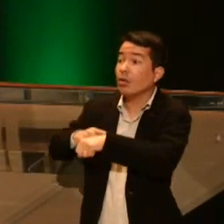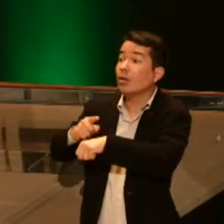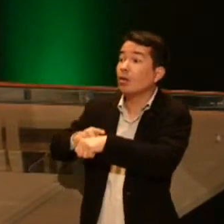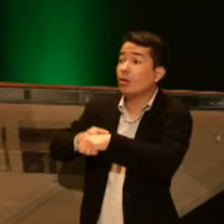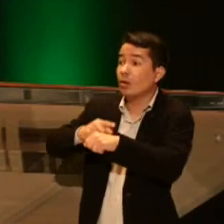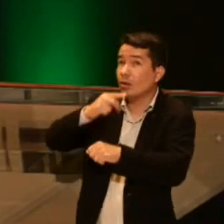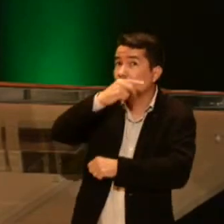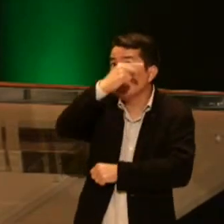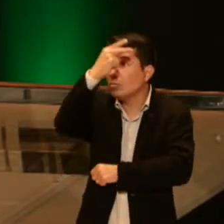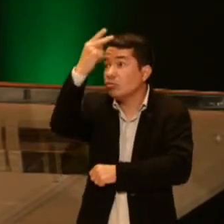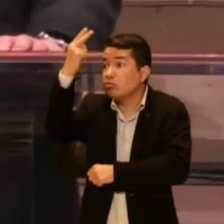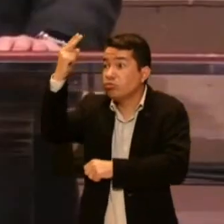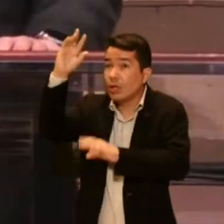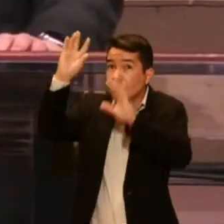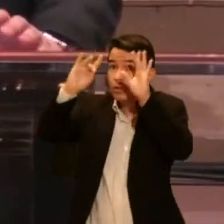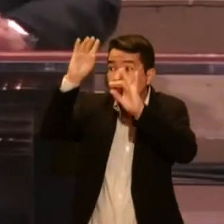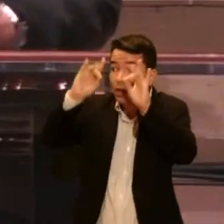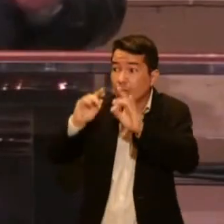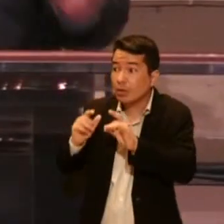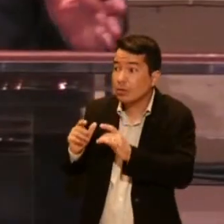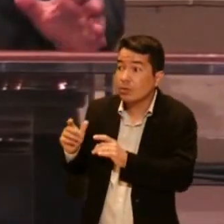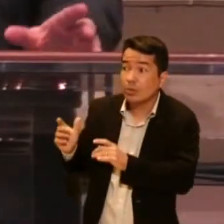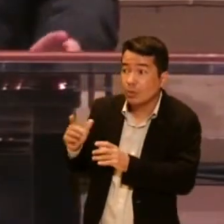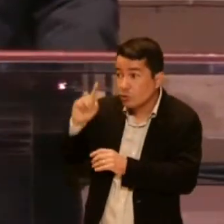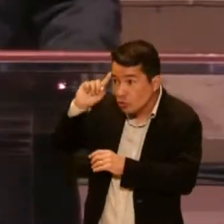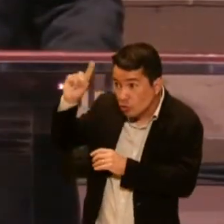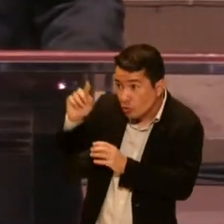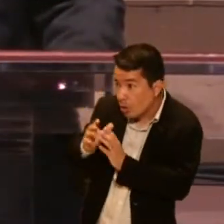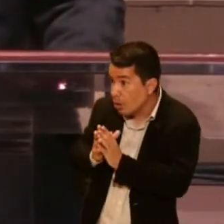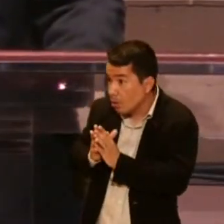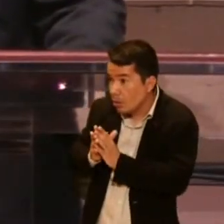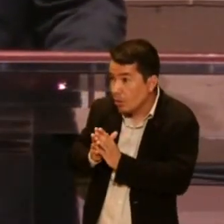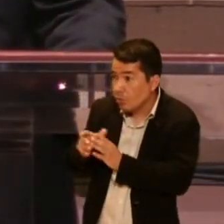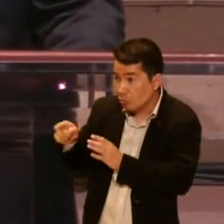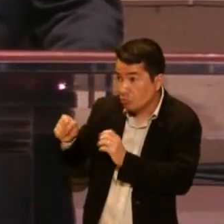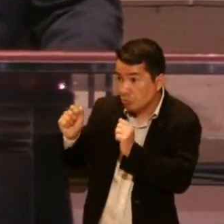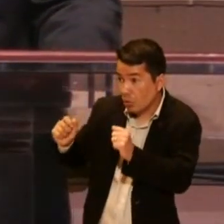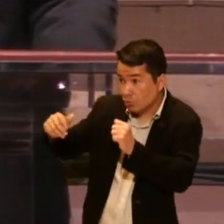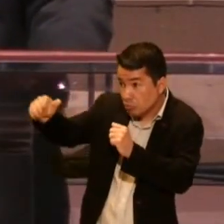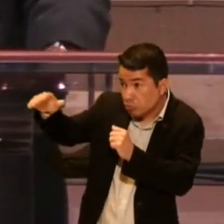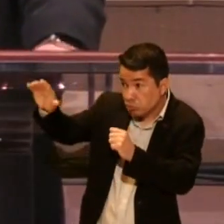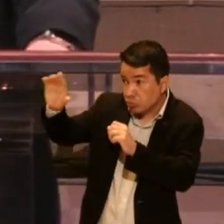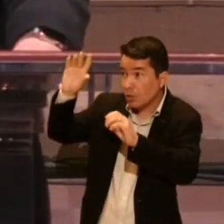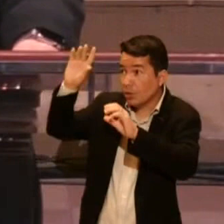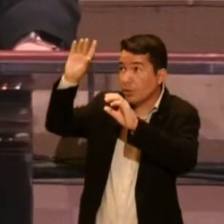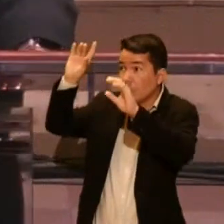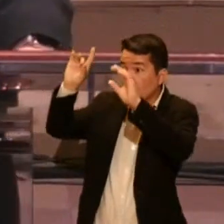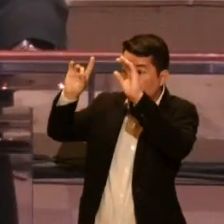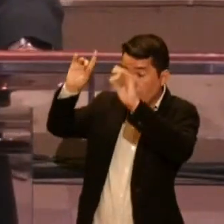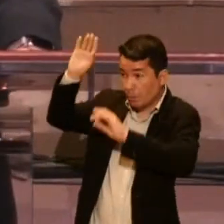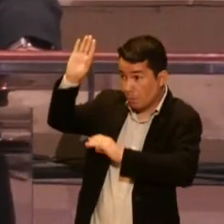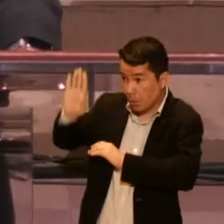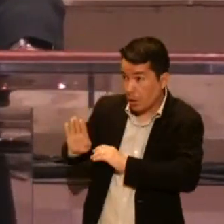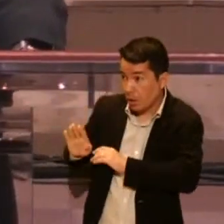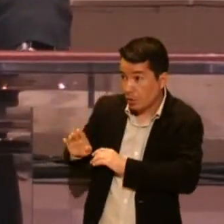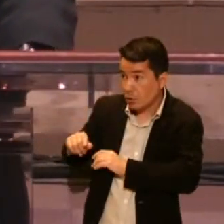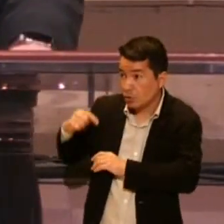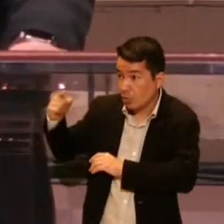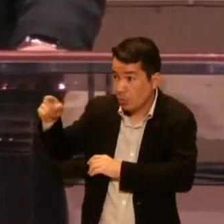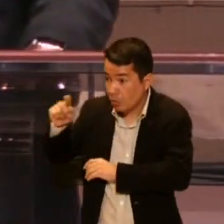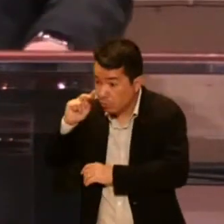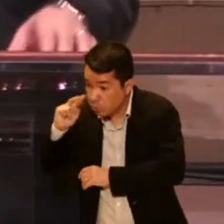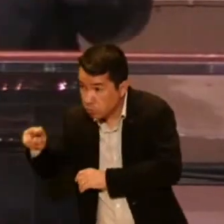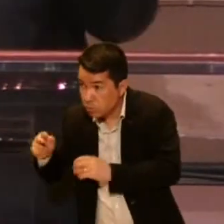estrela tinha aparecido. E enviou-os a Belém e disse: vão informar-se com exatidão sobre o menino, e logo que